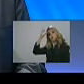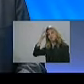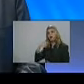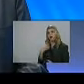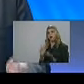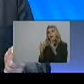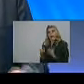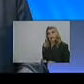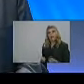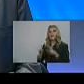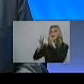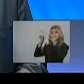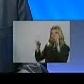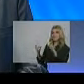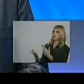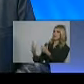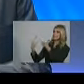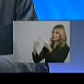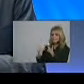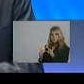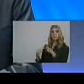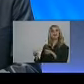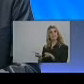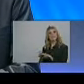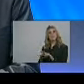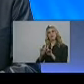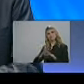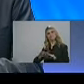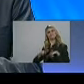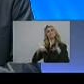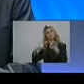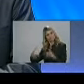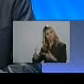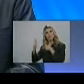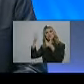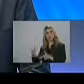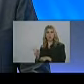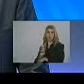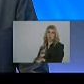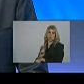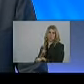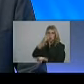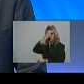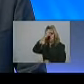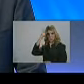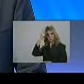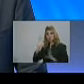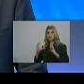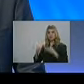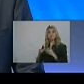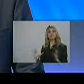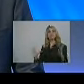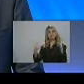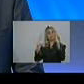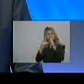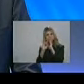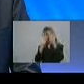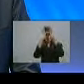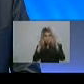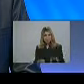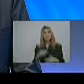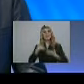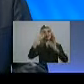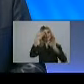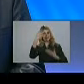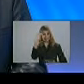assuma esse tema, essa responsabilidade e faça a sua parte com a Guarda Municipal. E ao encerrar, eu queria agradecer a